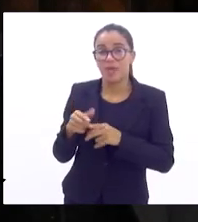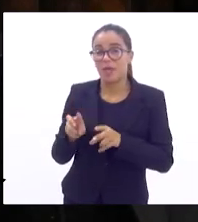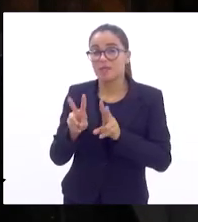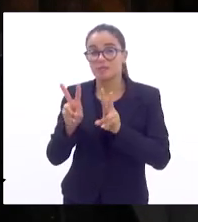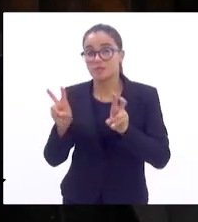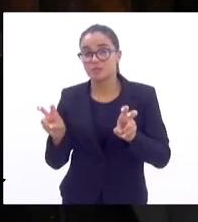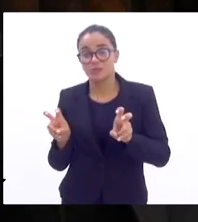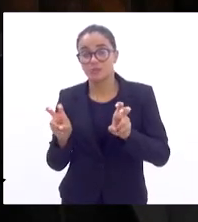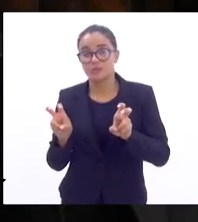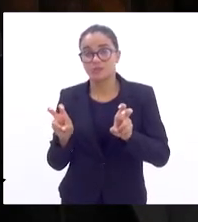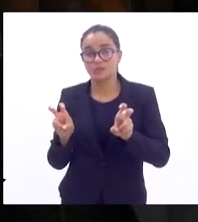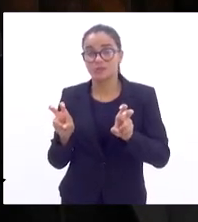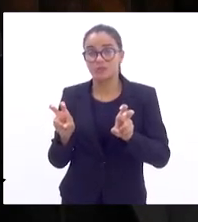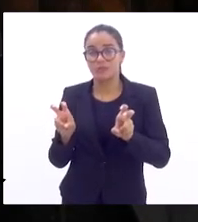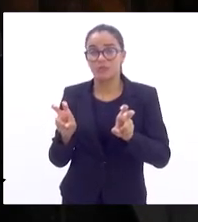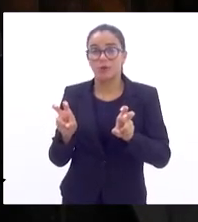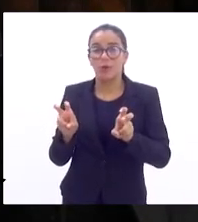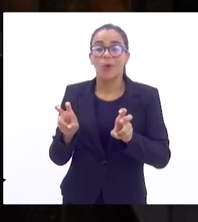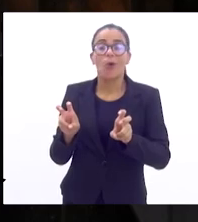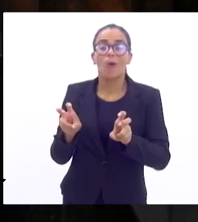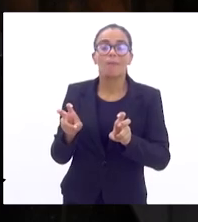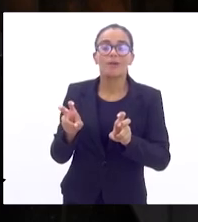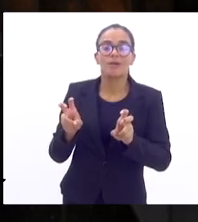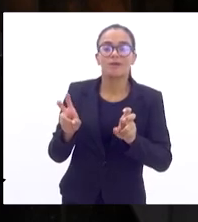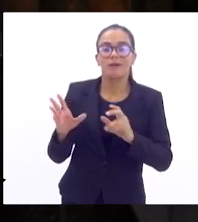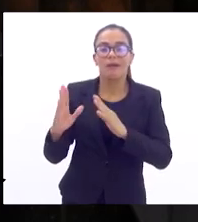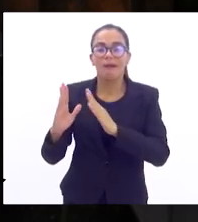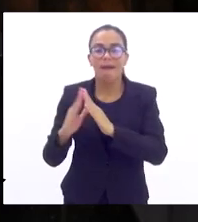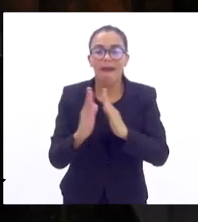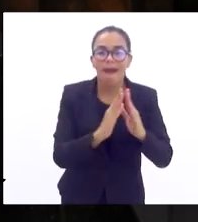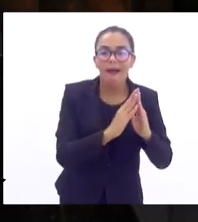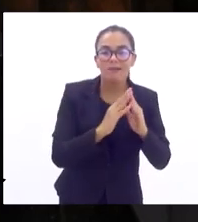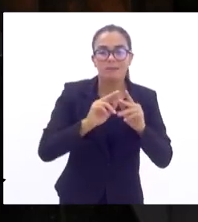propriedade e da renda